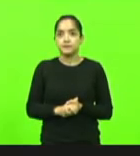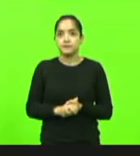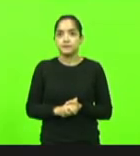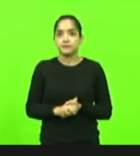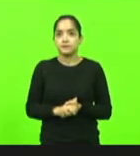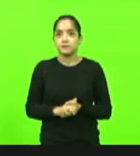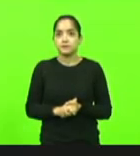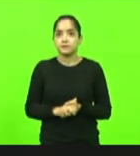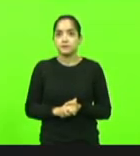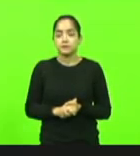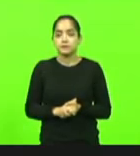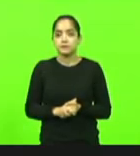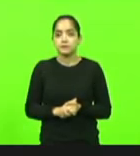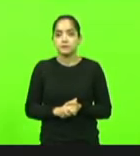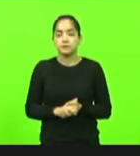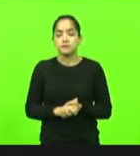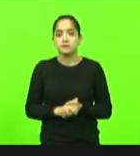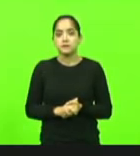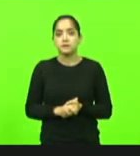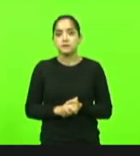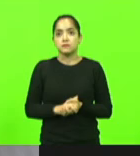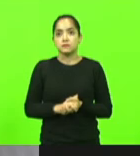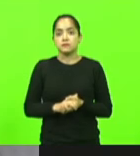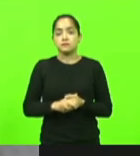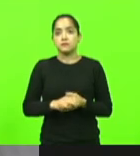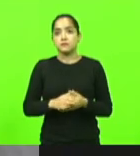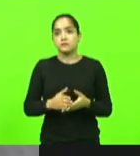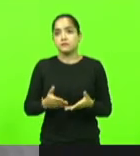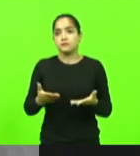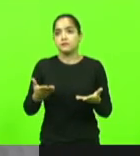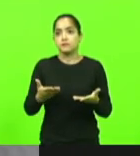Pode continuar, deputado. Vai trazer...